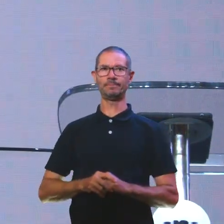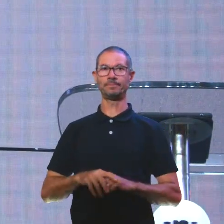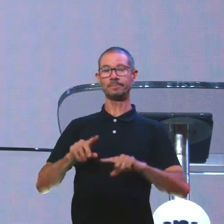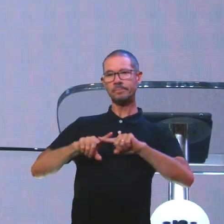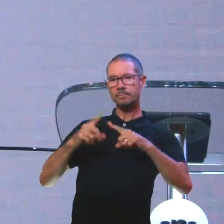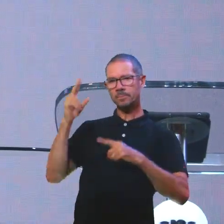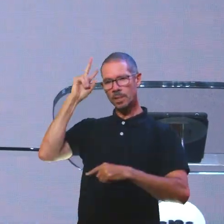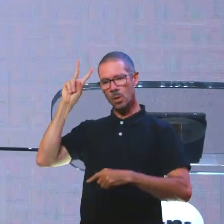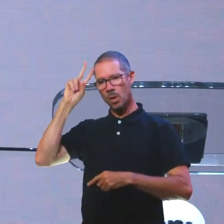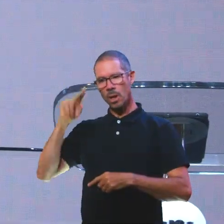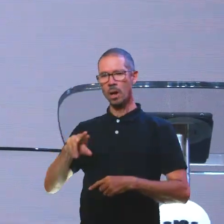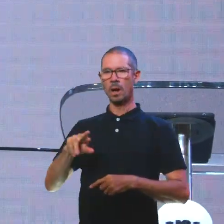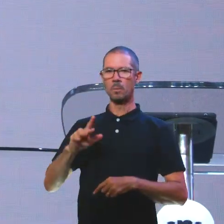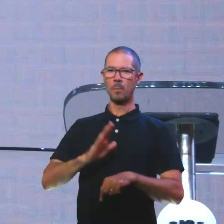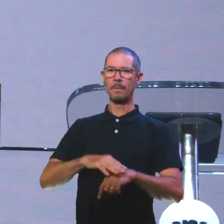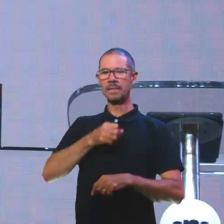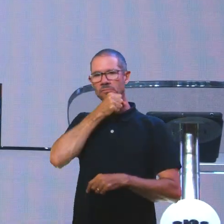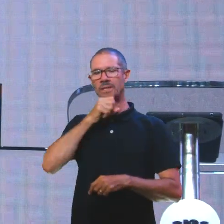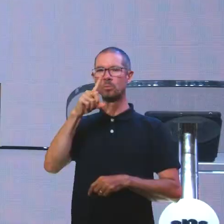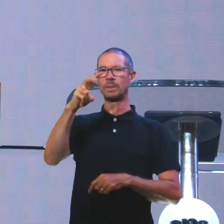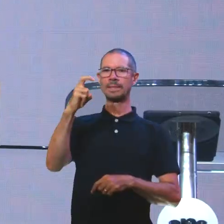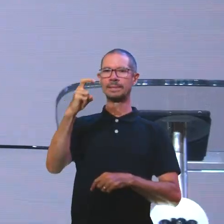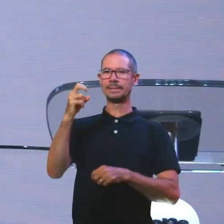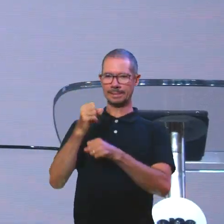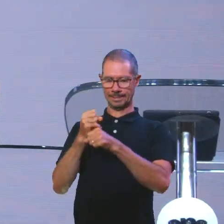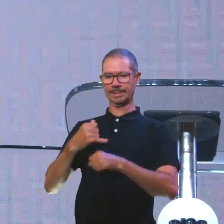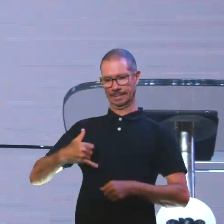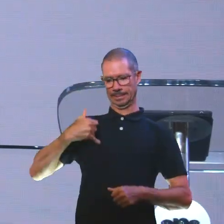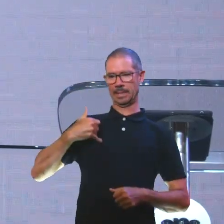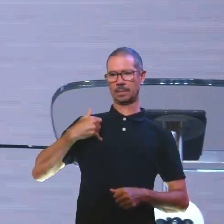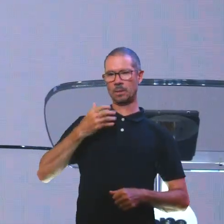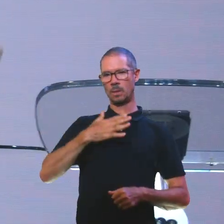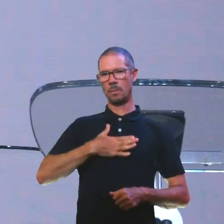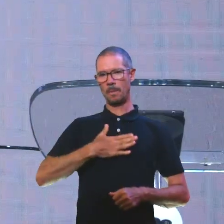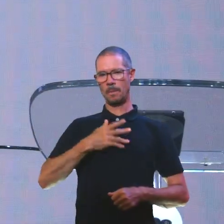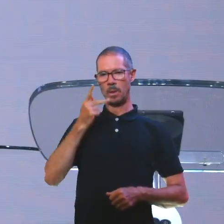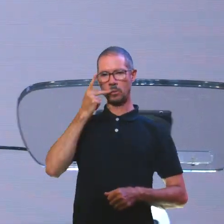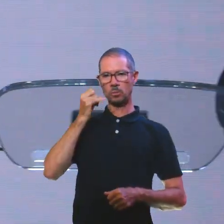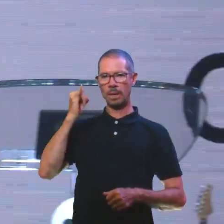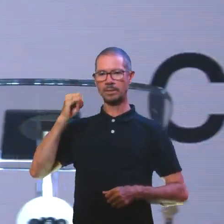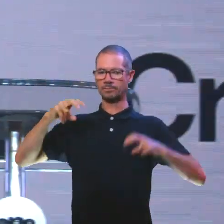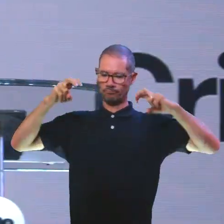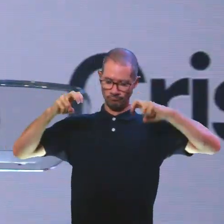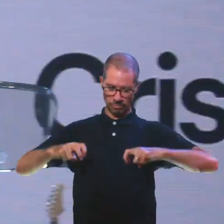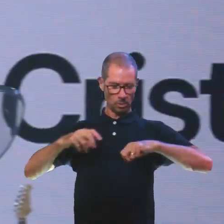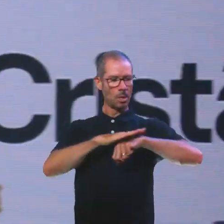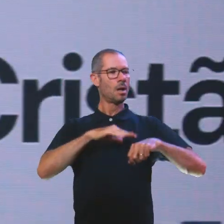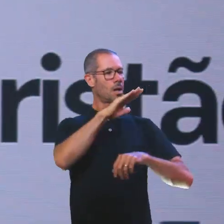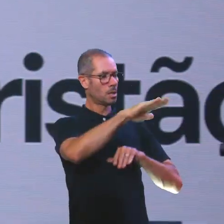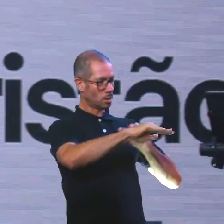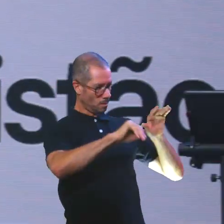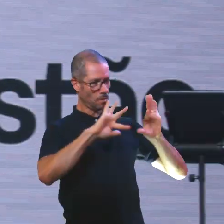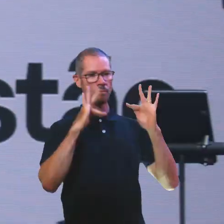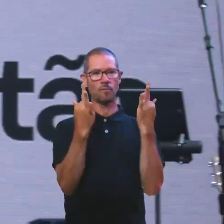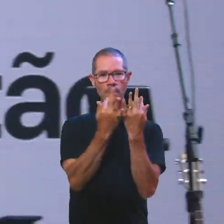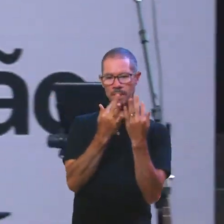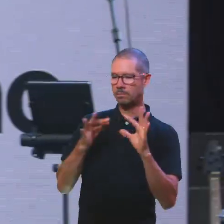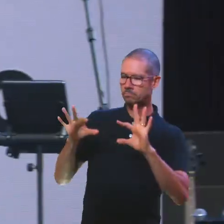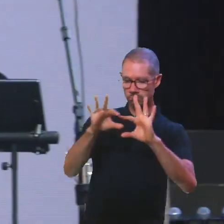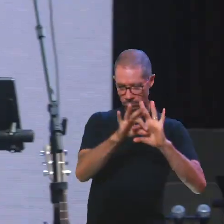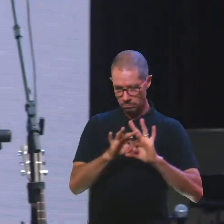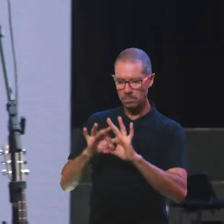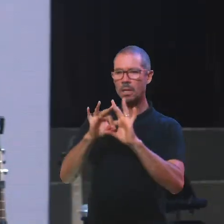Mas eu lembro que quando meu irmão mais velho fez 15 anos, meus pais sentaram com ele para conversar, chamaram a família toda e falaram assim: